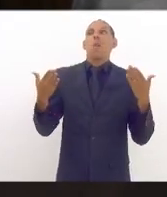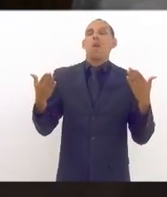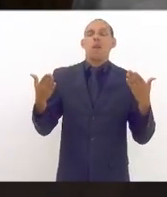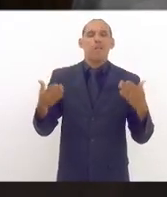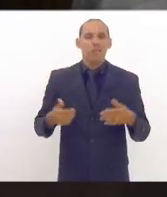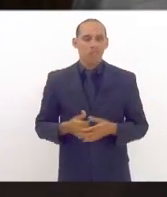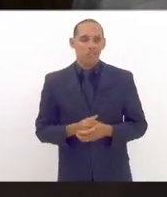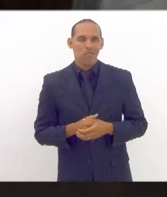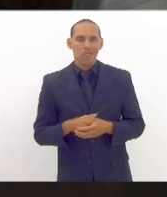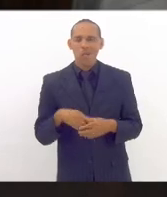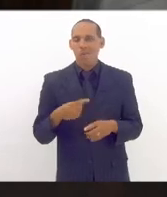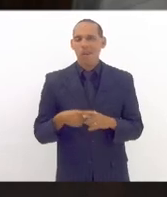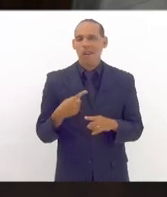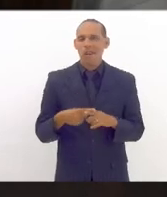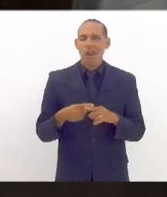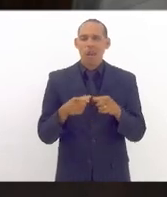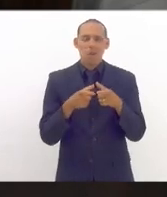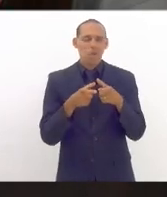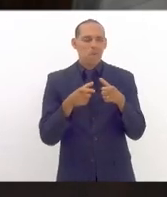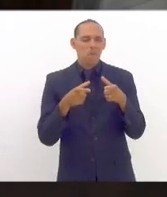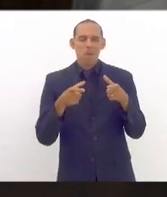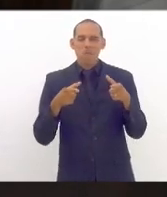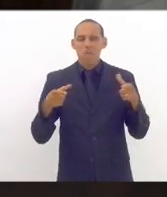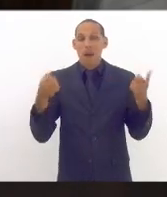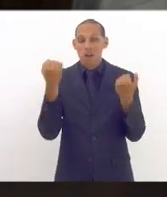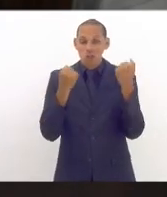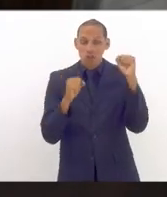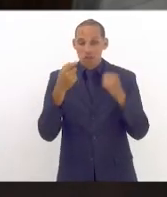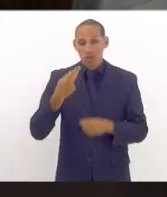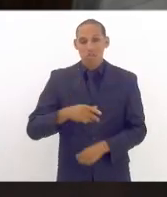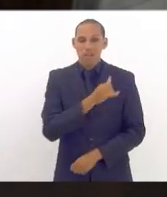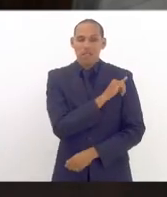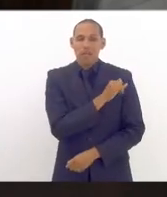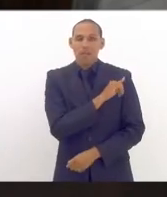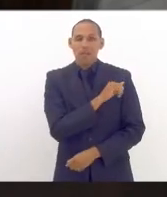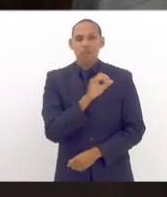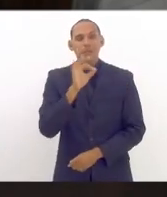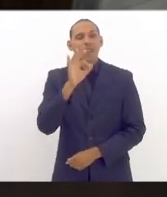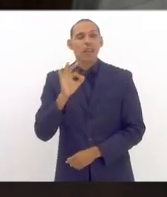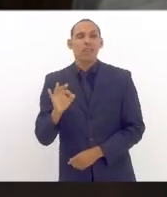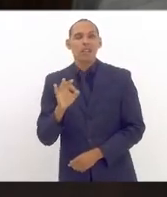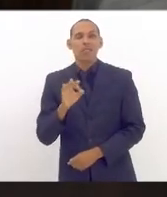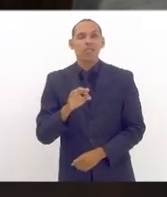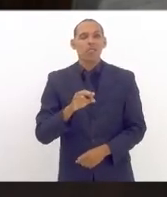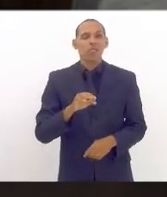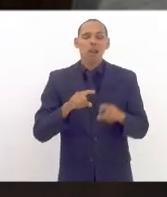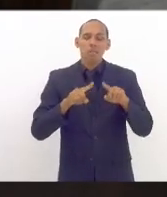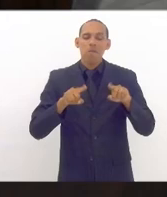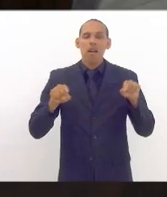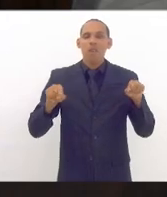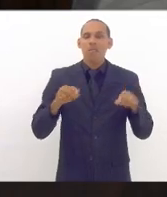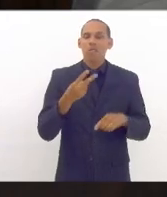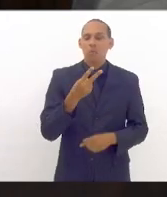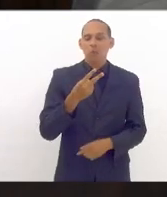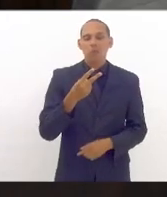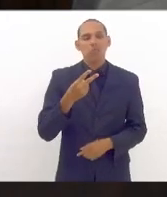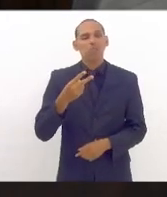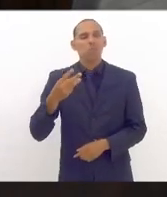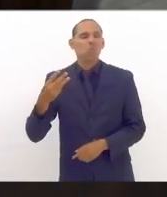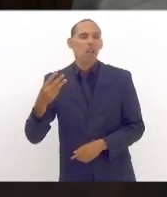porque a maioria das Indústrias aqui do Estado do Rio de Janeiro tem ali o que tá variando Entre Dois a três por cento